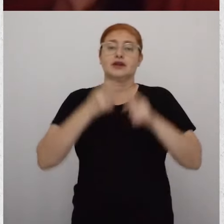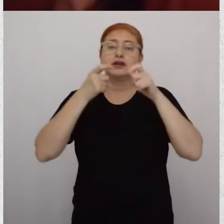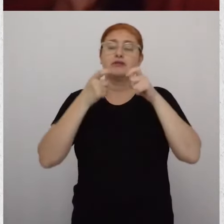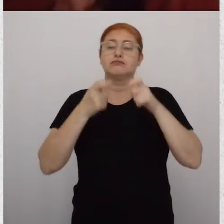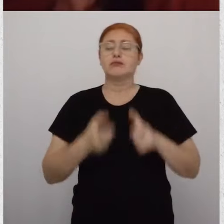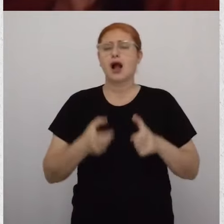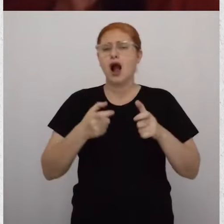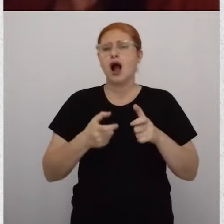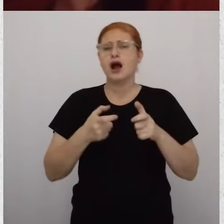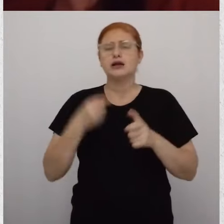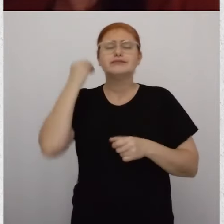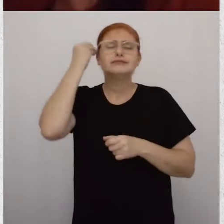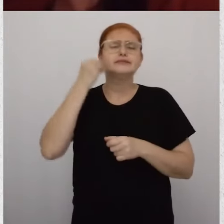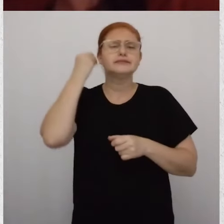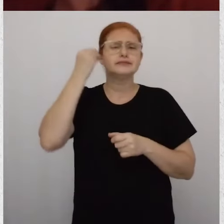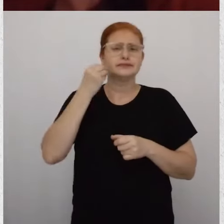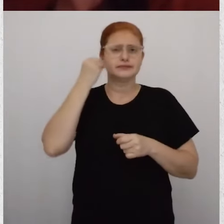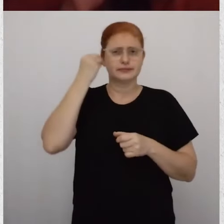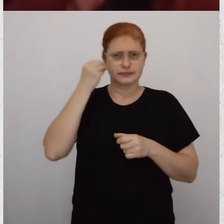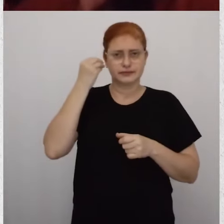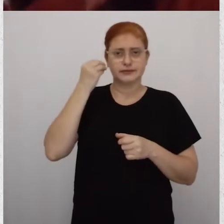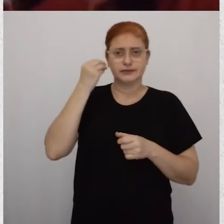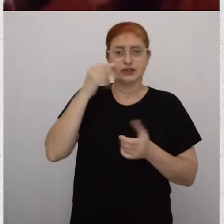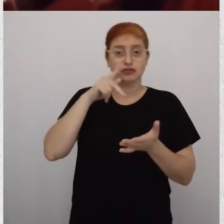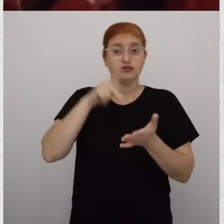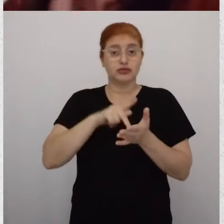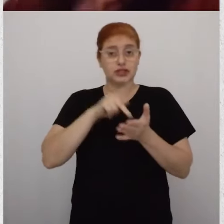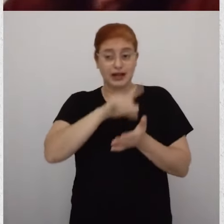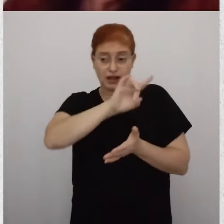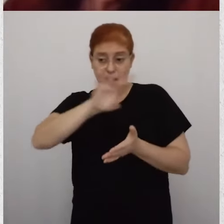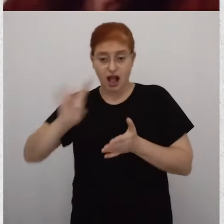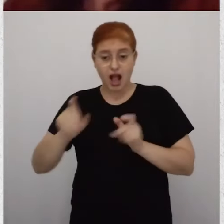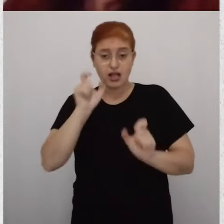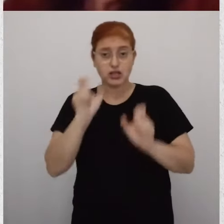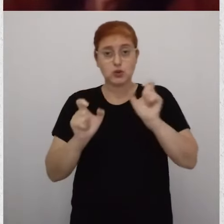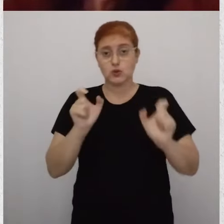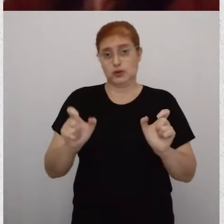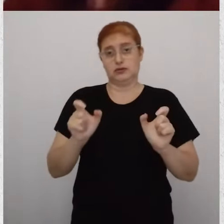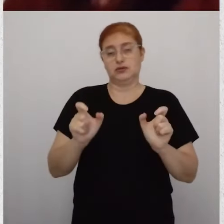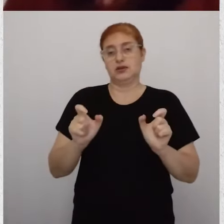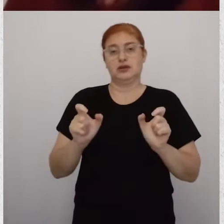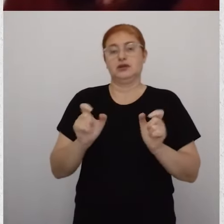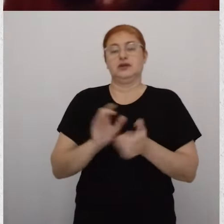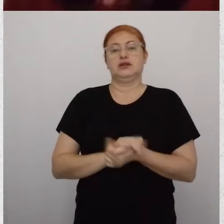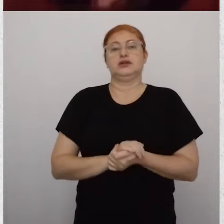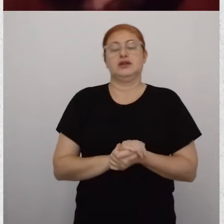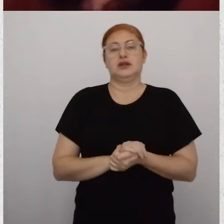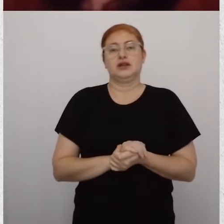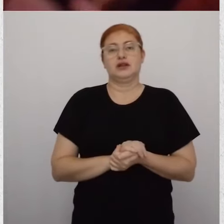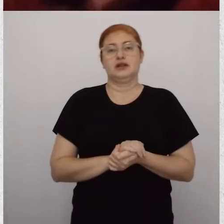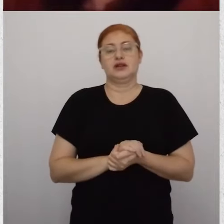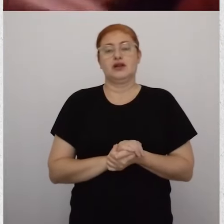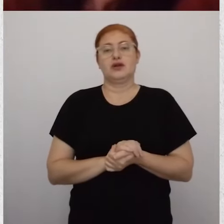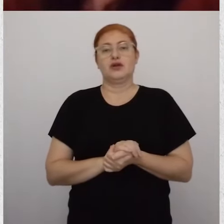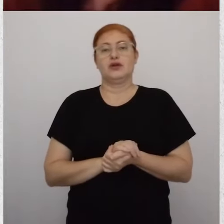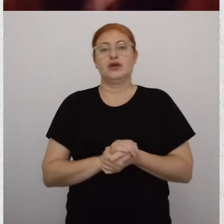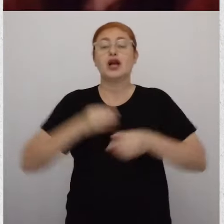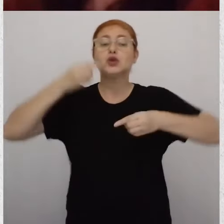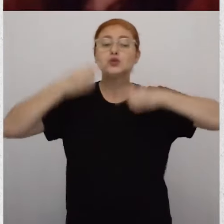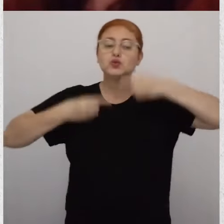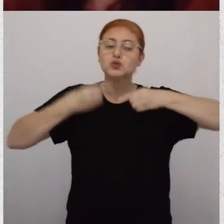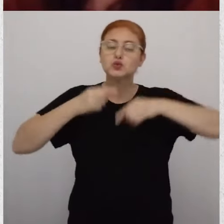espaço para as experiências concretas dos sujeitos. Assim. Então, não é uma concepção, o cuidado, essa discussão